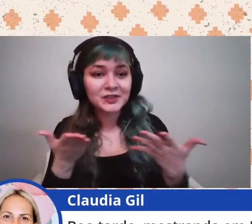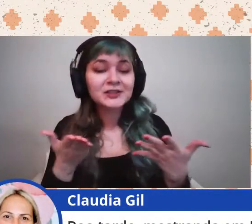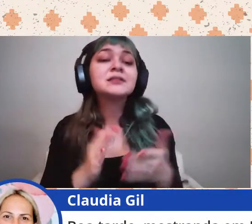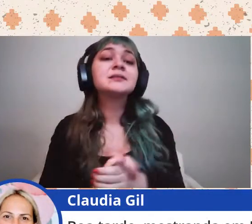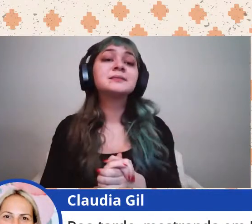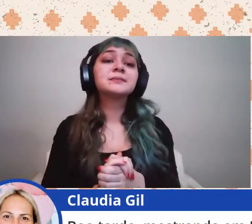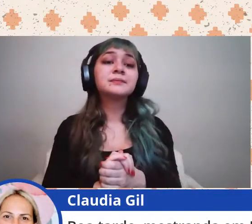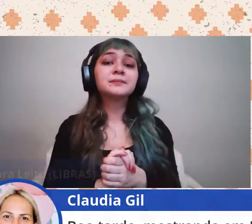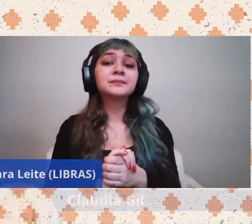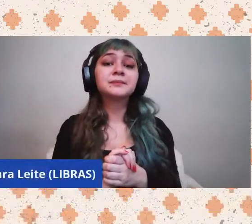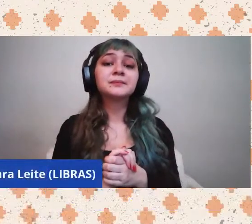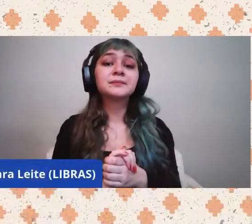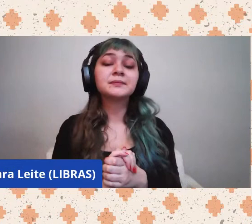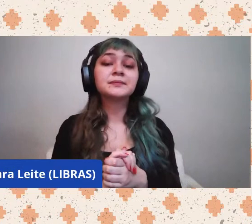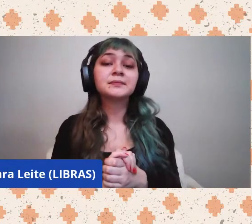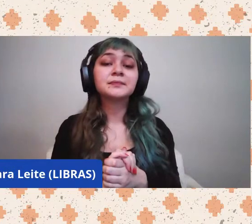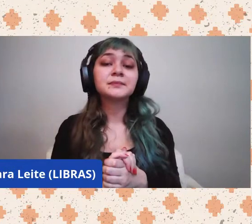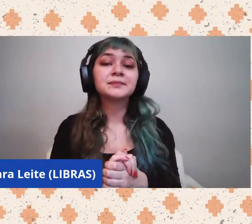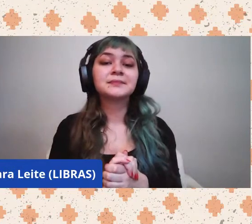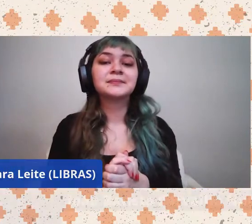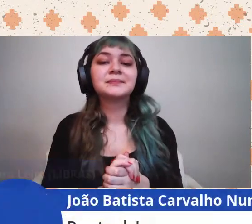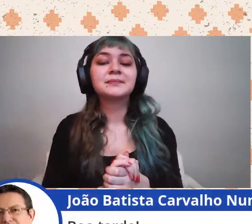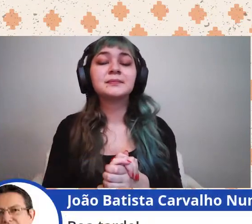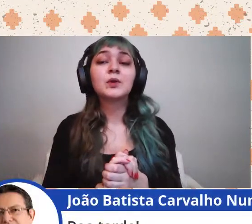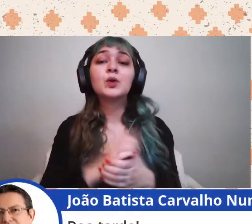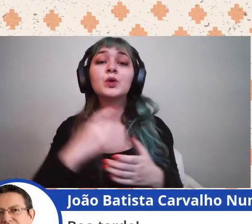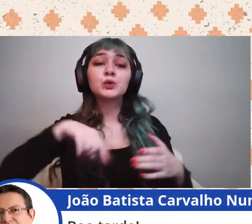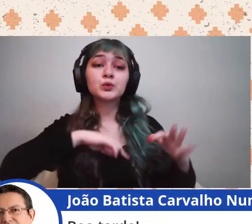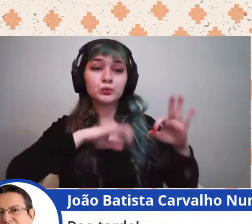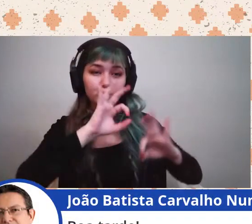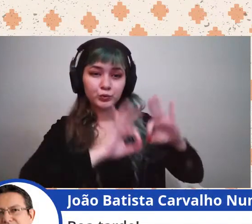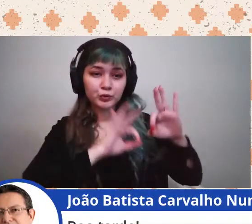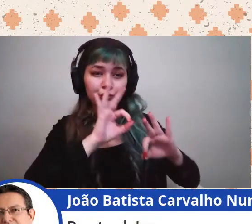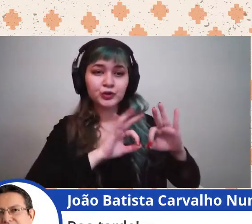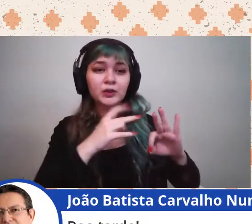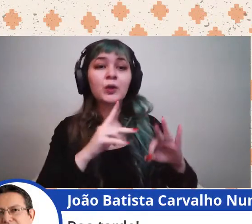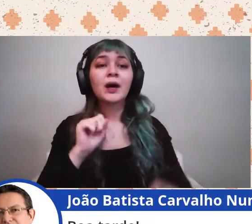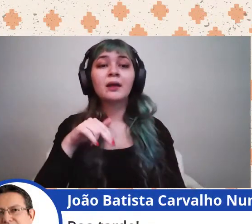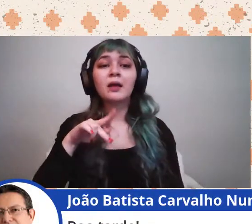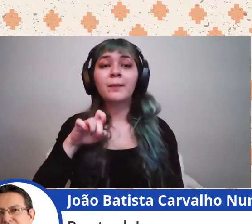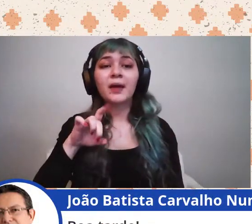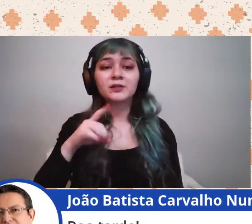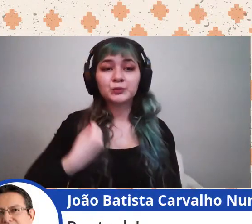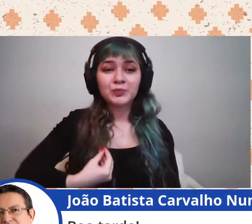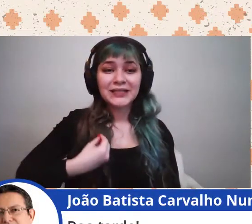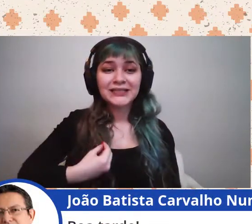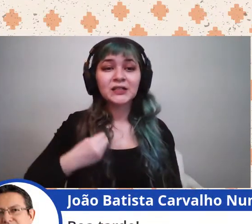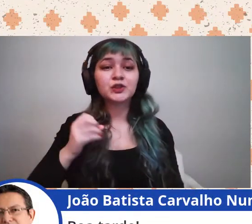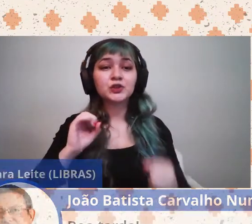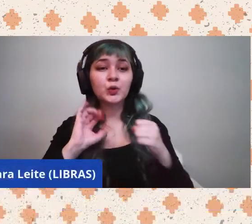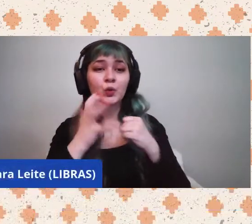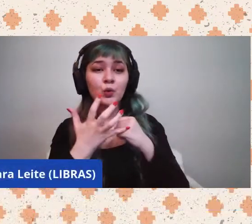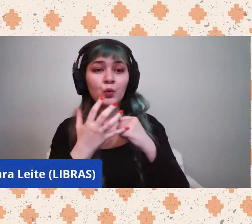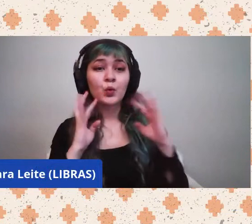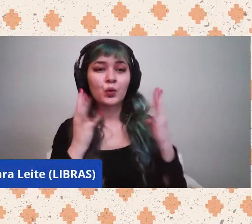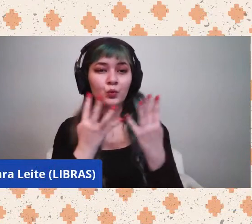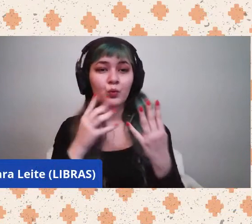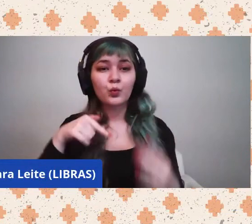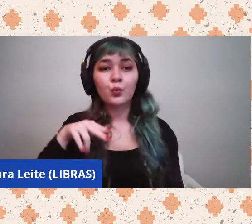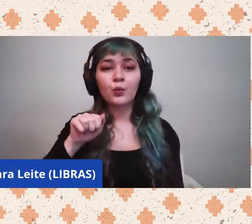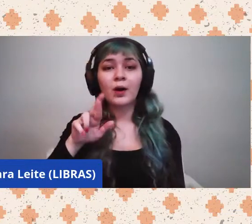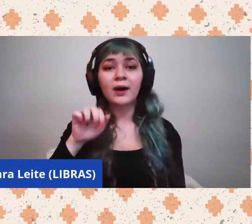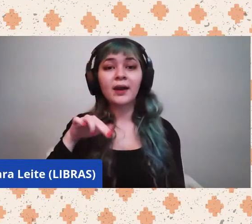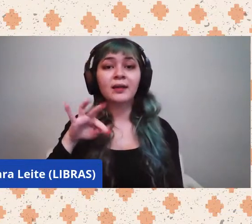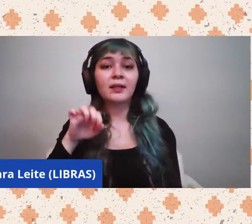Libras, e o nosso projeto, ANPEd Presente na Quarentena, ele migrou ao